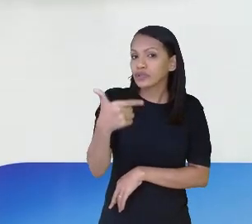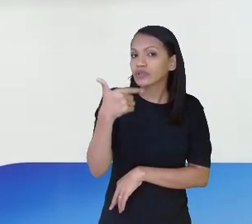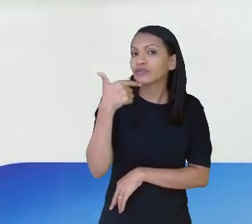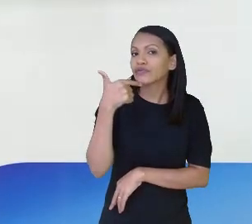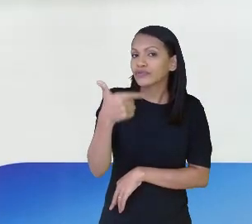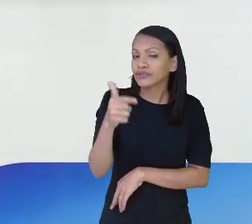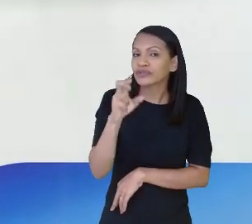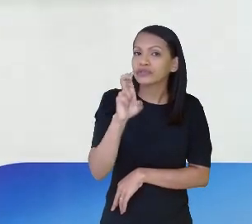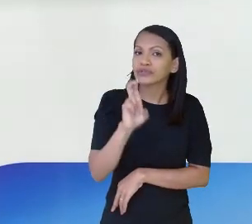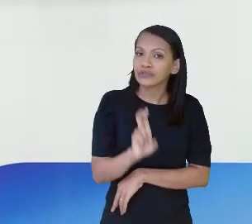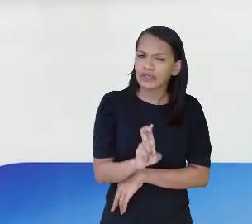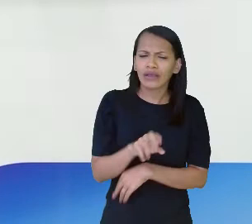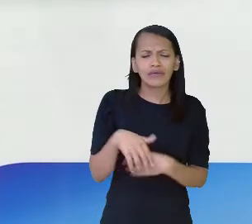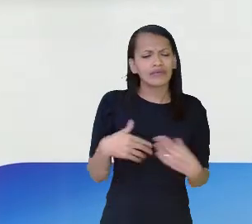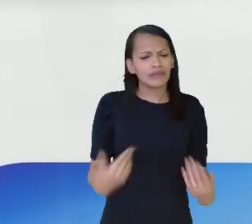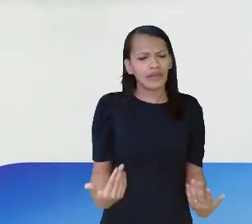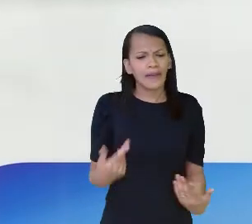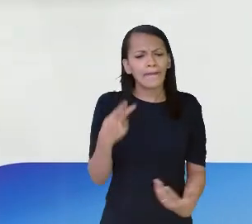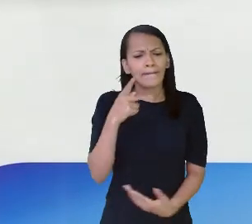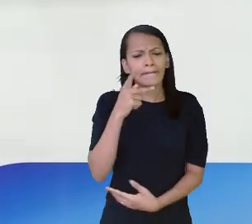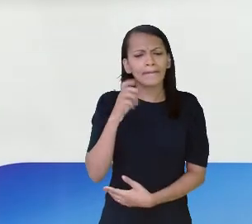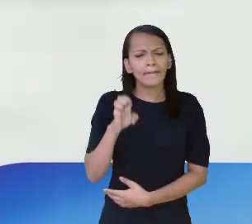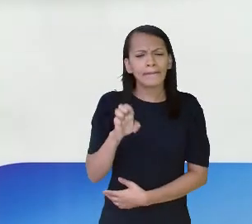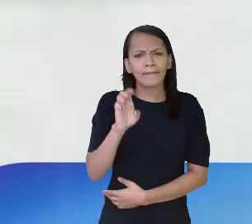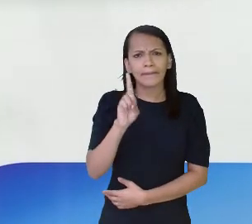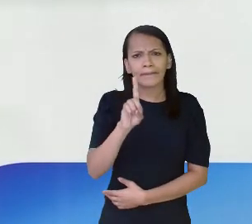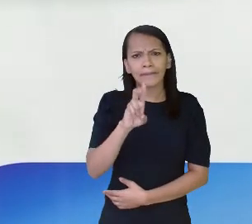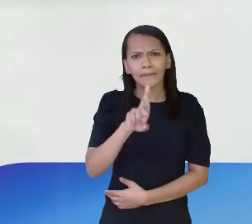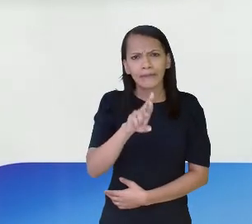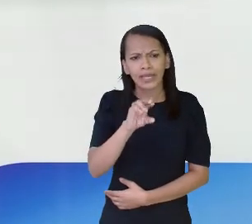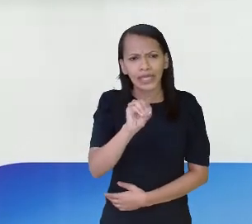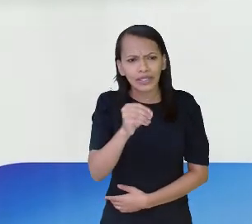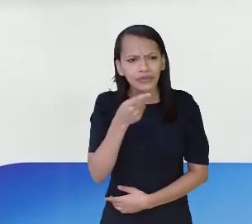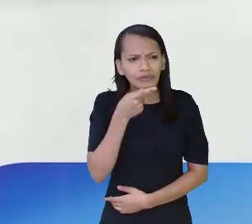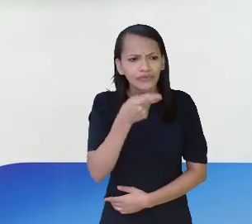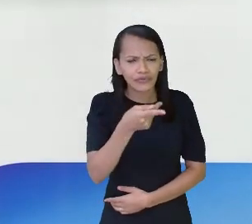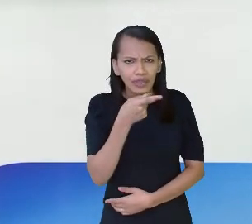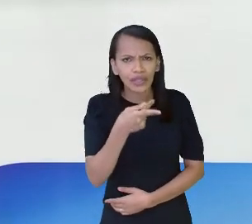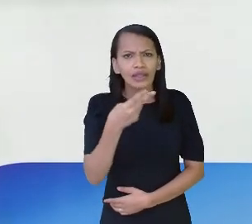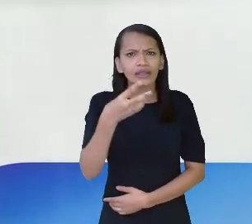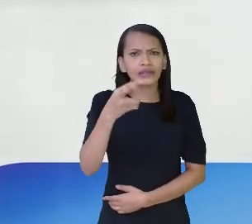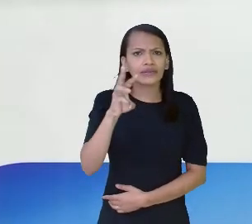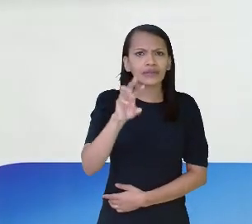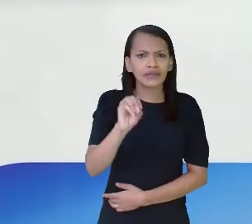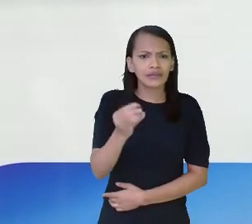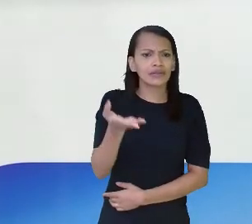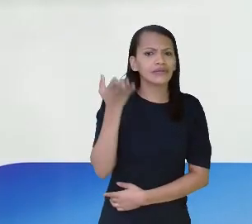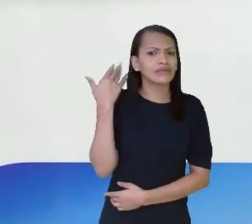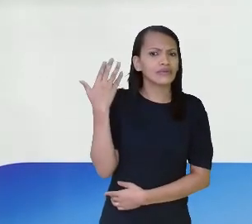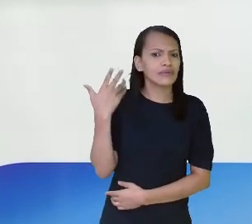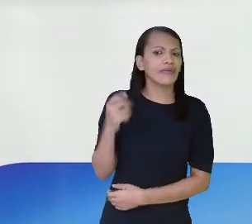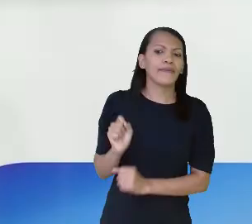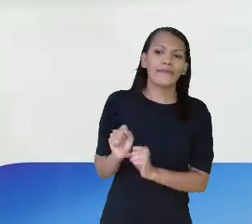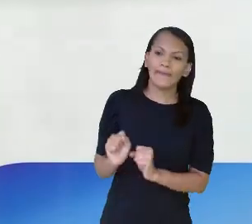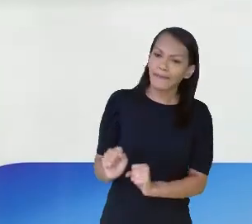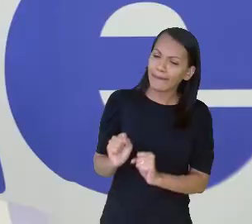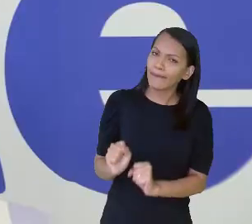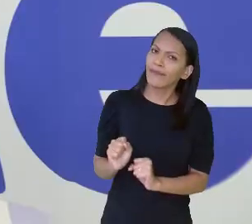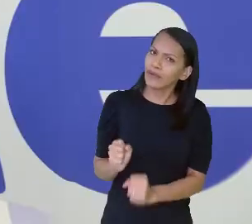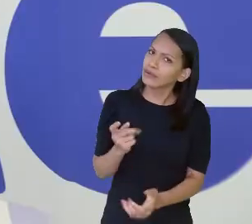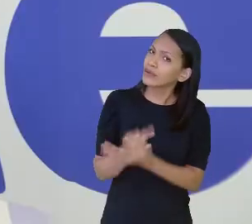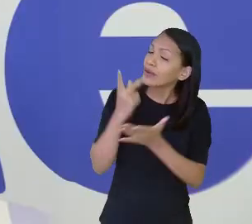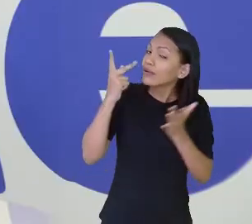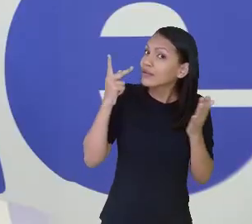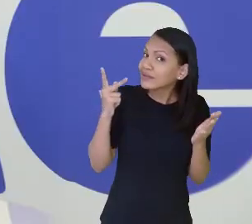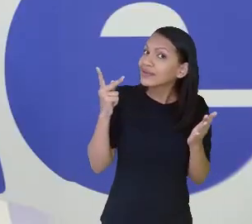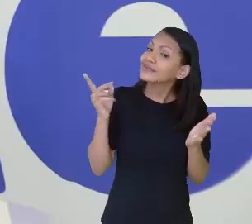falou na questão anterior, professora? Será que esses 300 não foram da laranja, hein? Pode ser, não é? Pode É